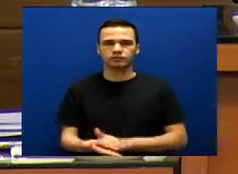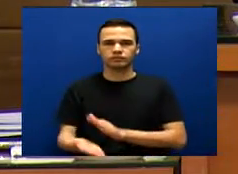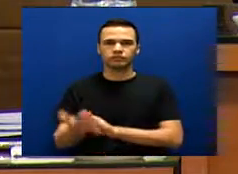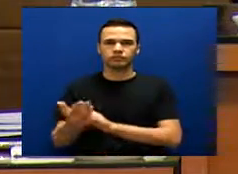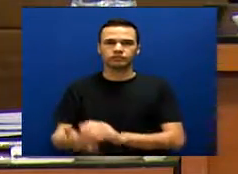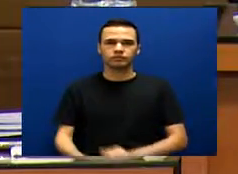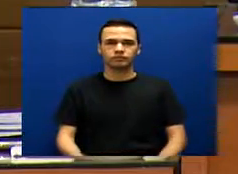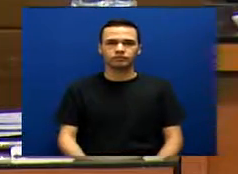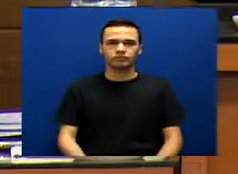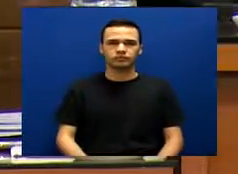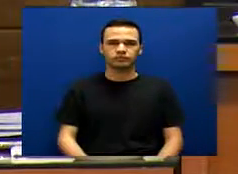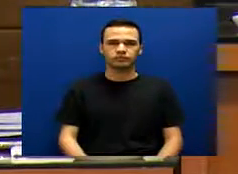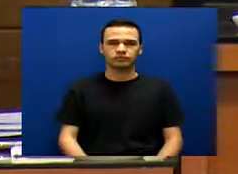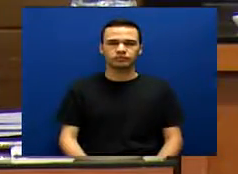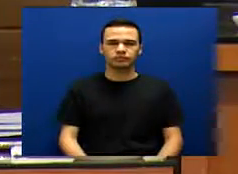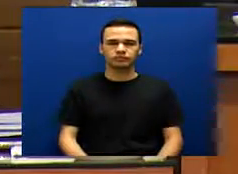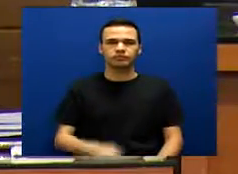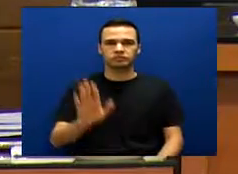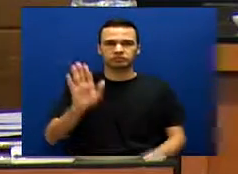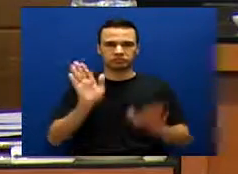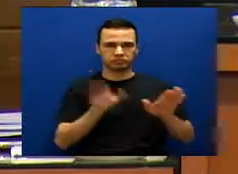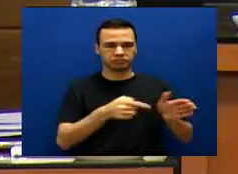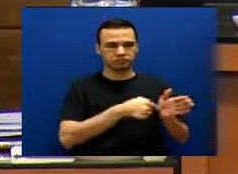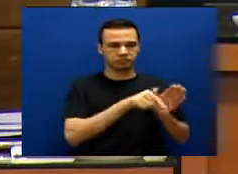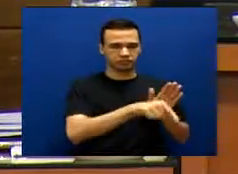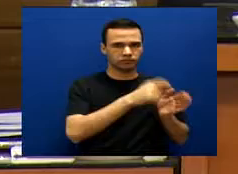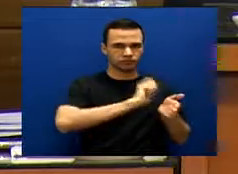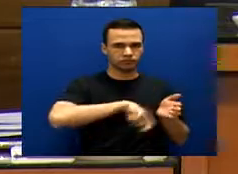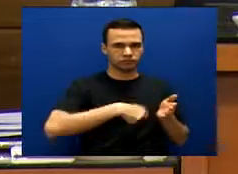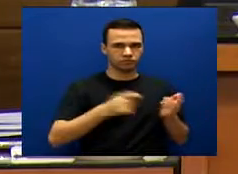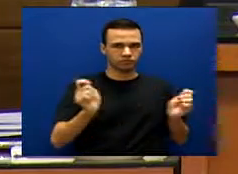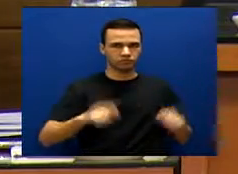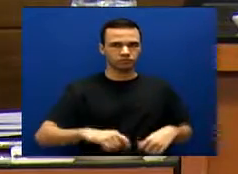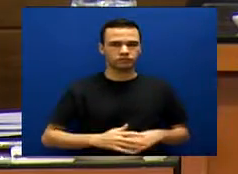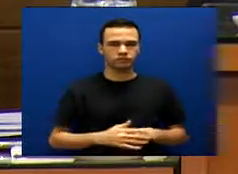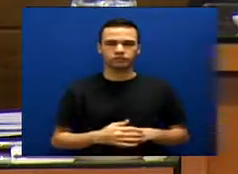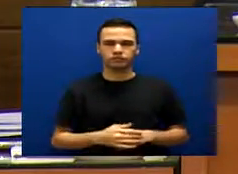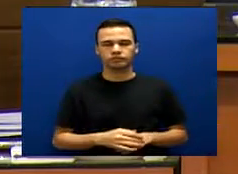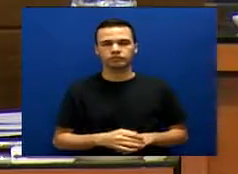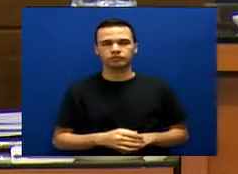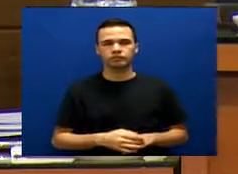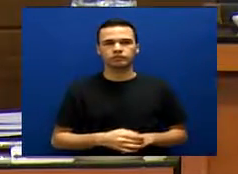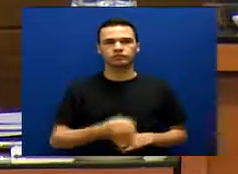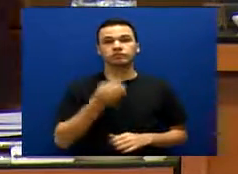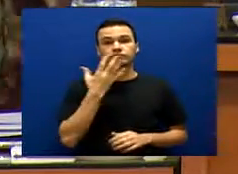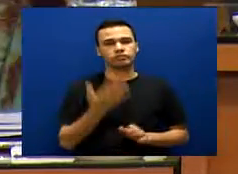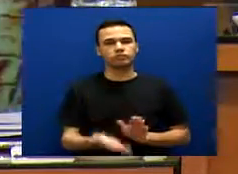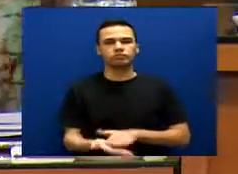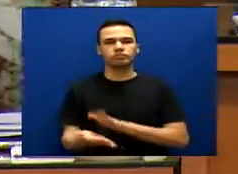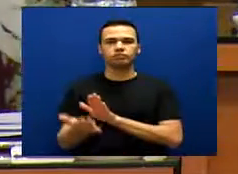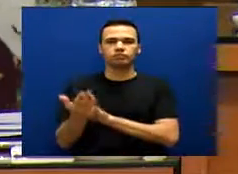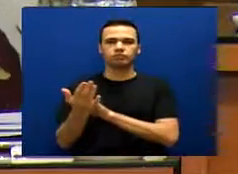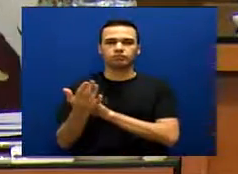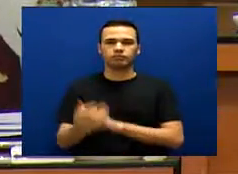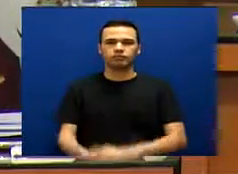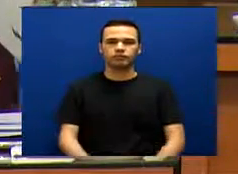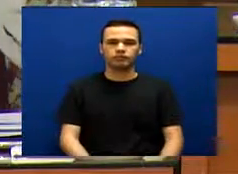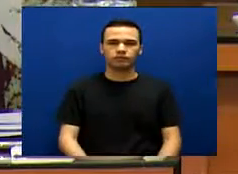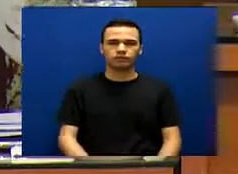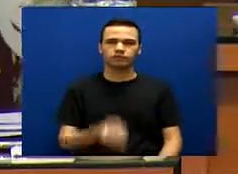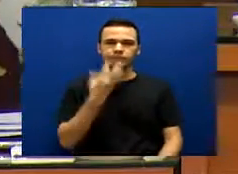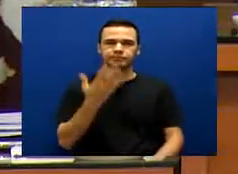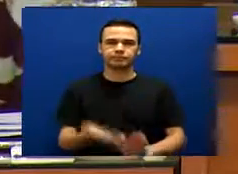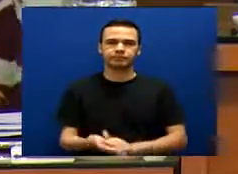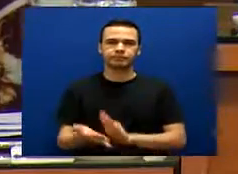Votos... Deixar o lado aqui, viu, vereadora Cíntia? Tá? Votos de congratulações.